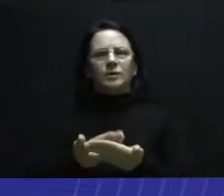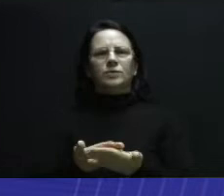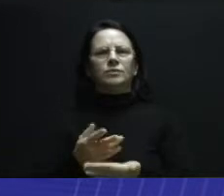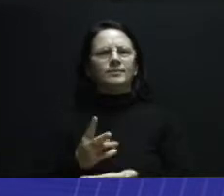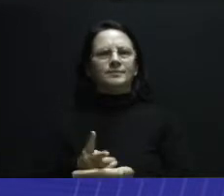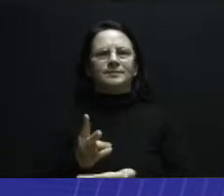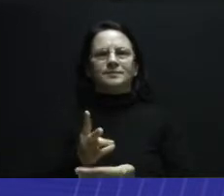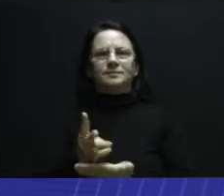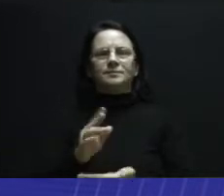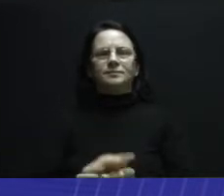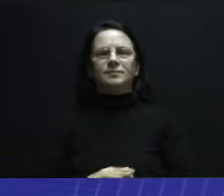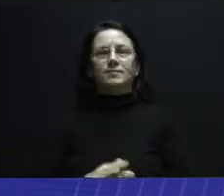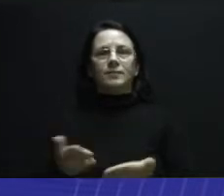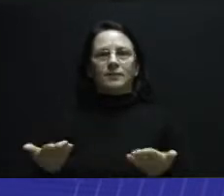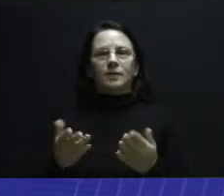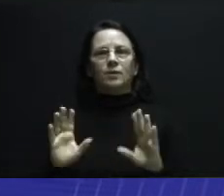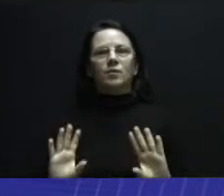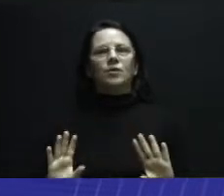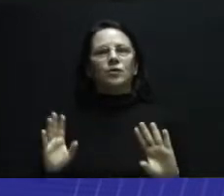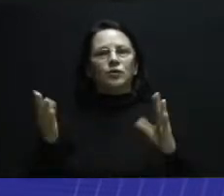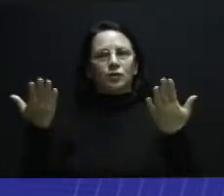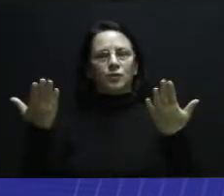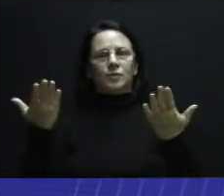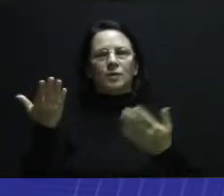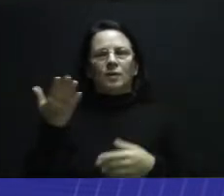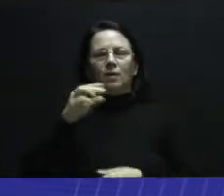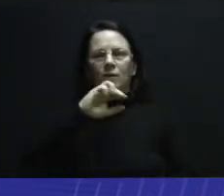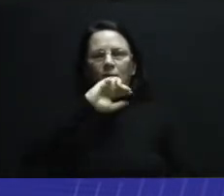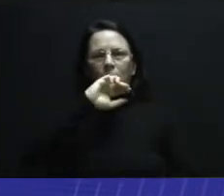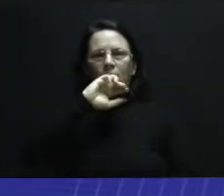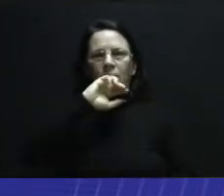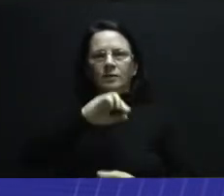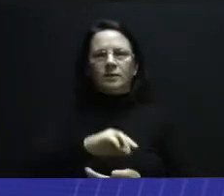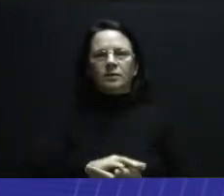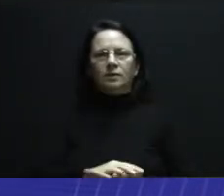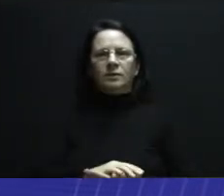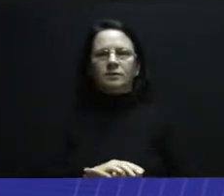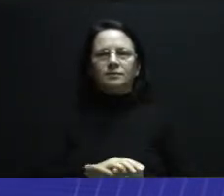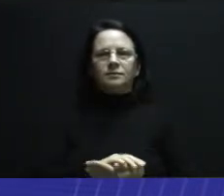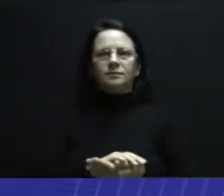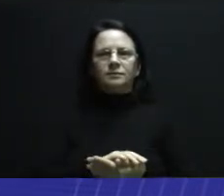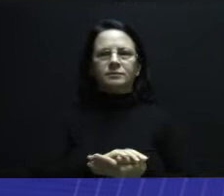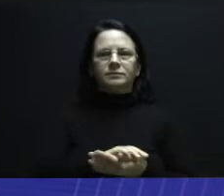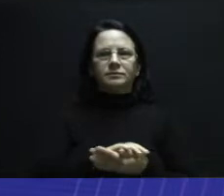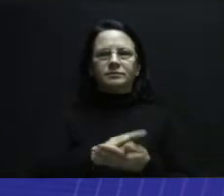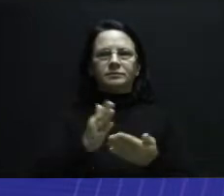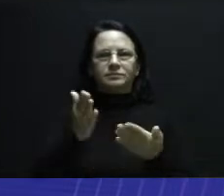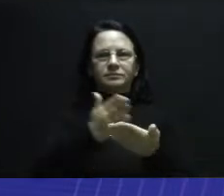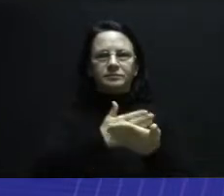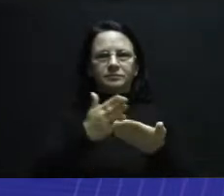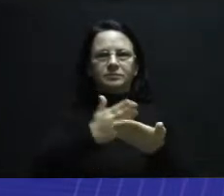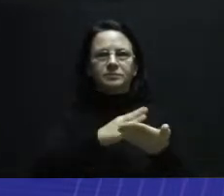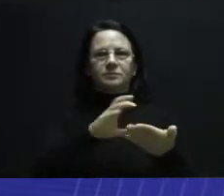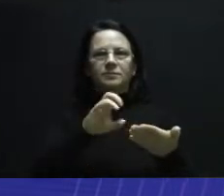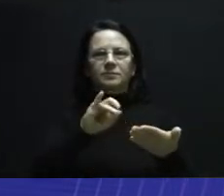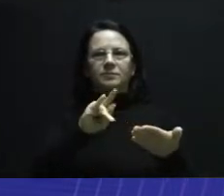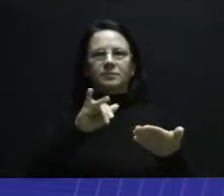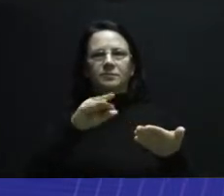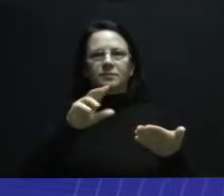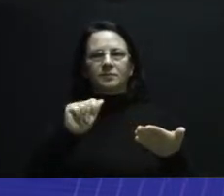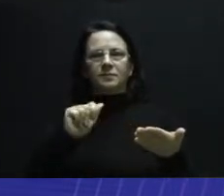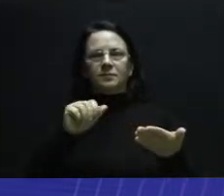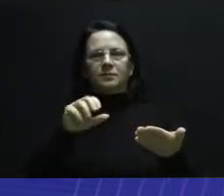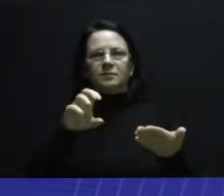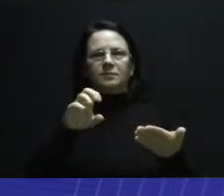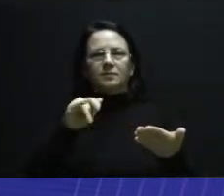ensino. O homenageado dessa sessão solene é autor dos livros O Sistema de Dom Bosco, Um Estilo